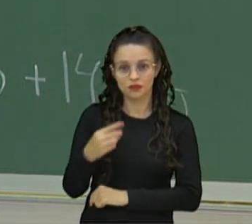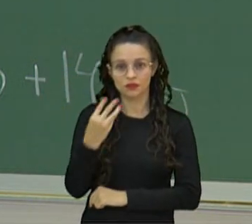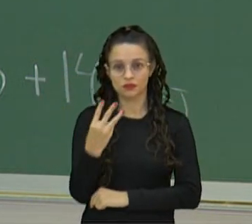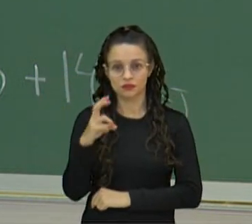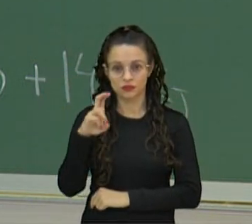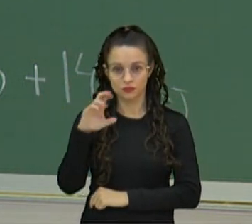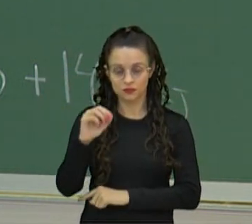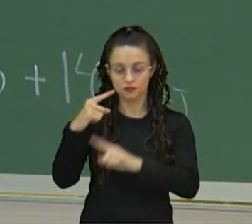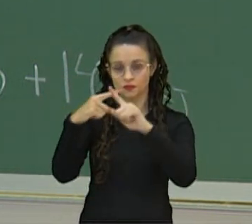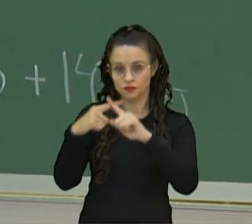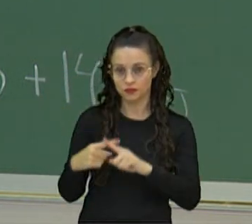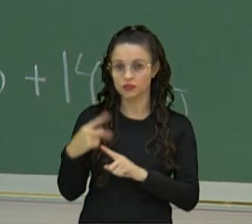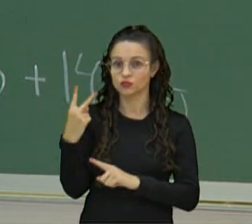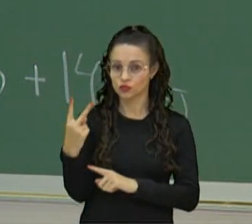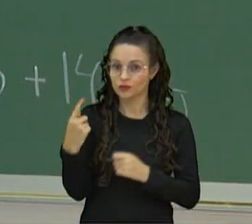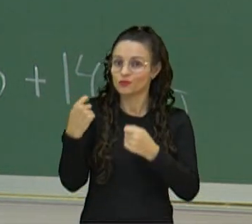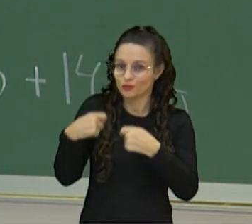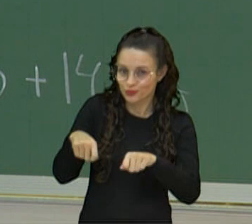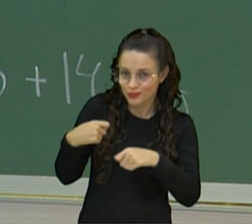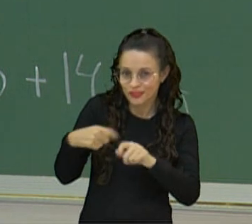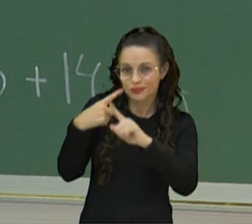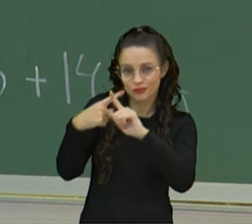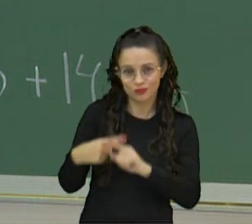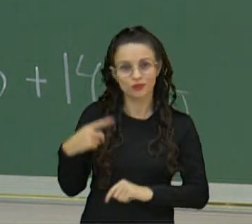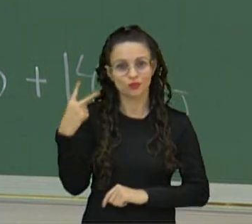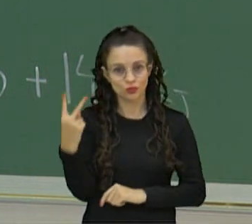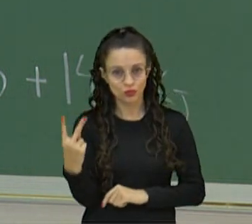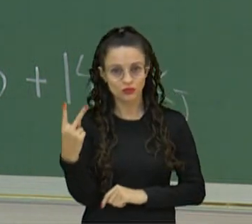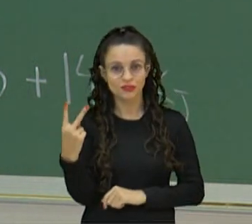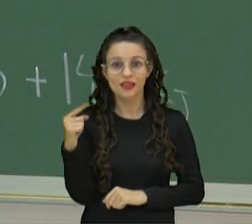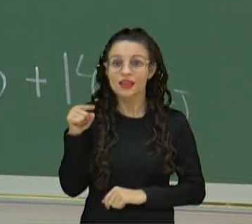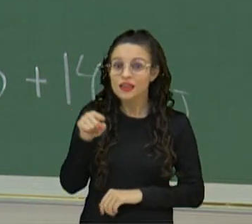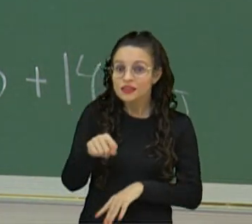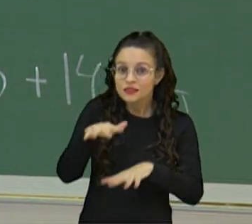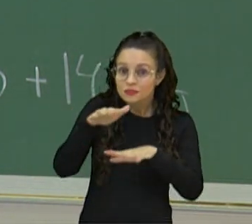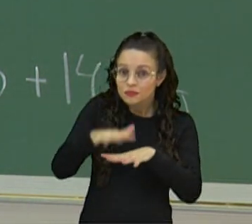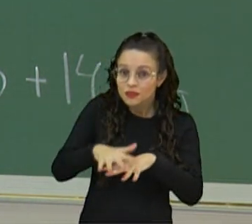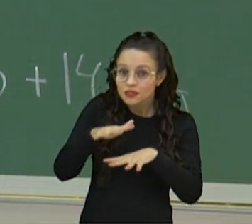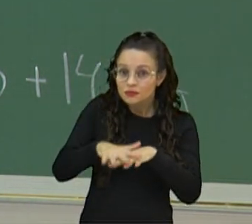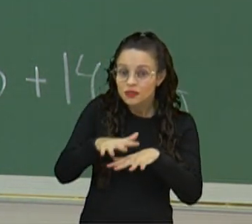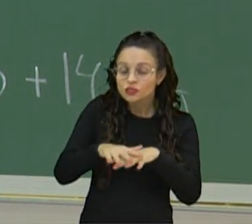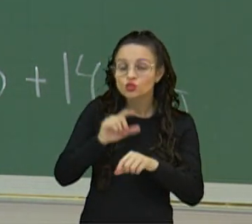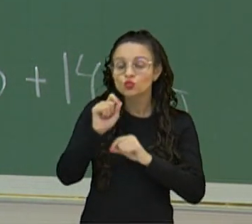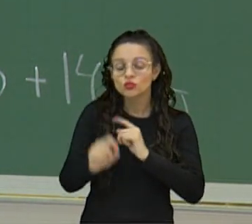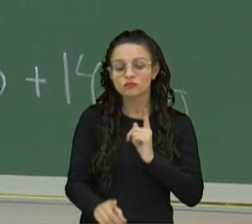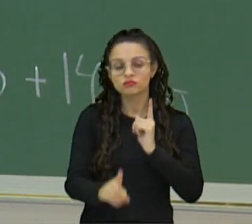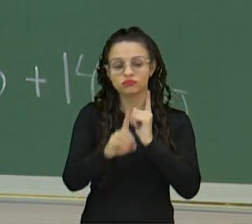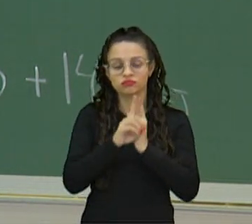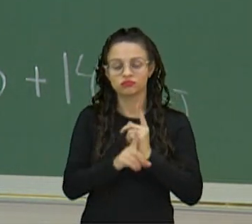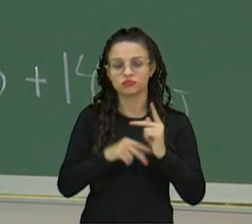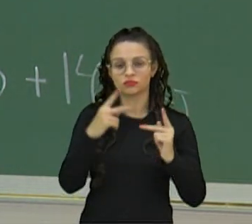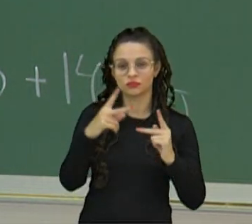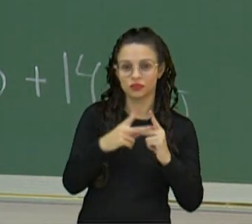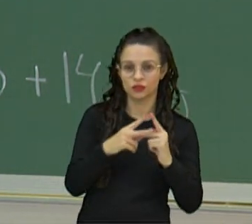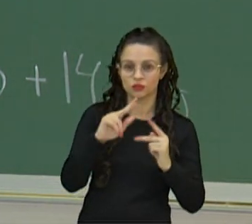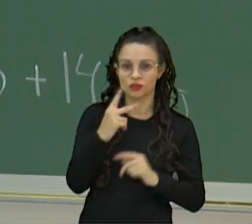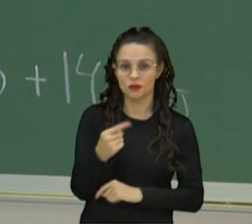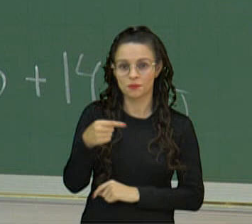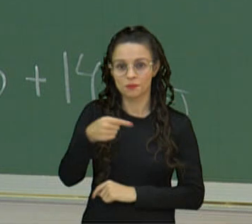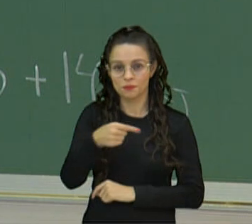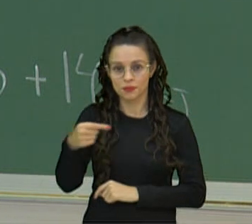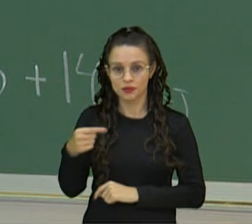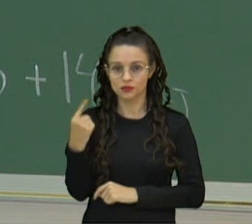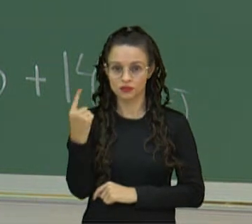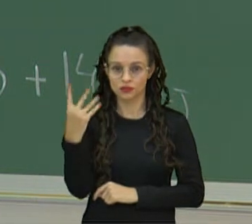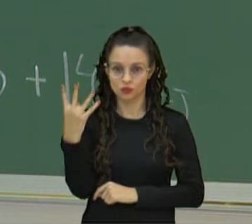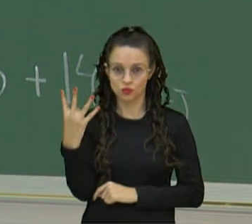1350 vezes 2, porque eu precisei multiplicar por 2. Essa matemática aqui vai me dar um ΔH de menos